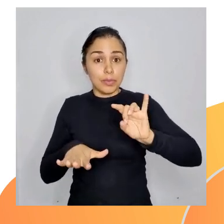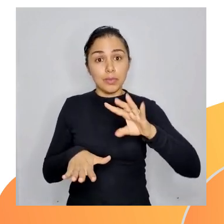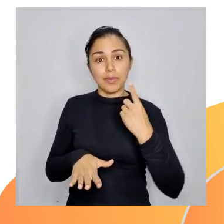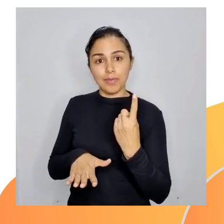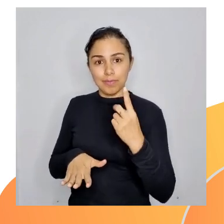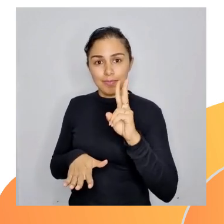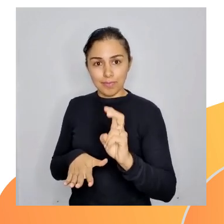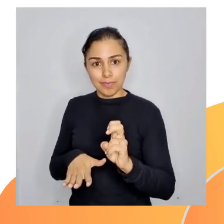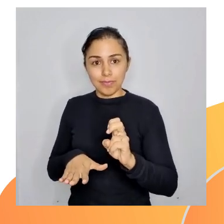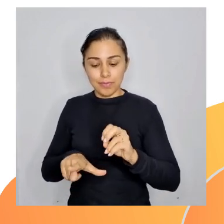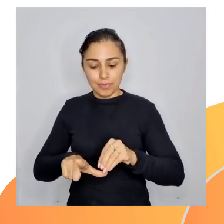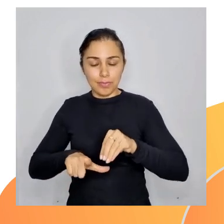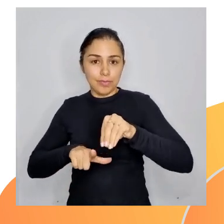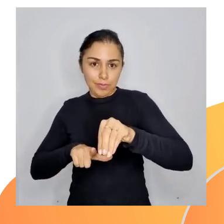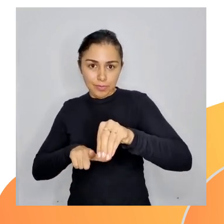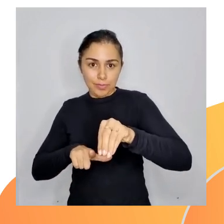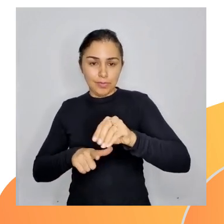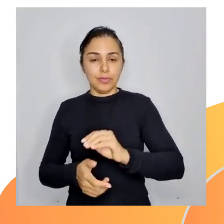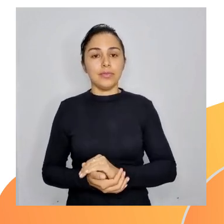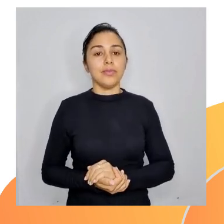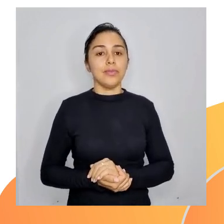uma casa na direção